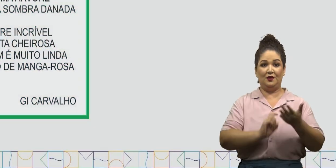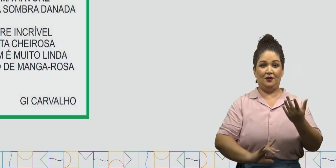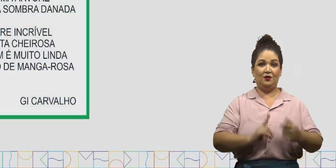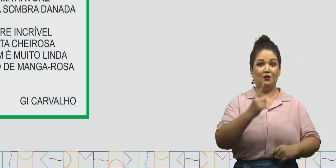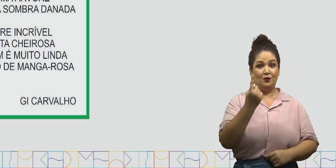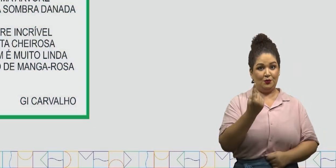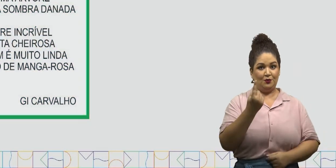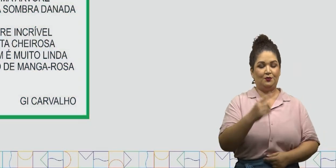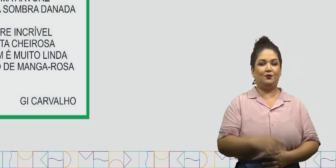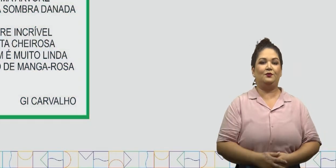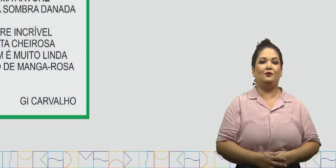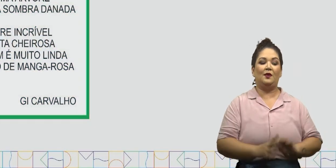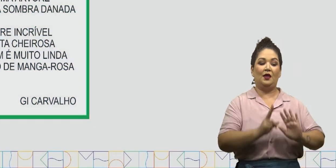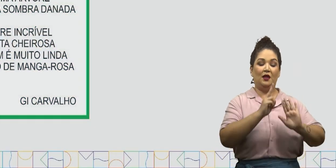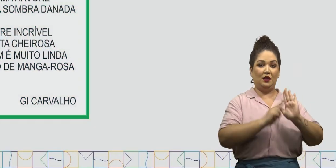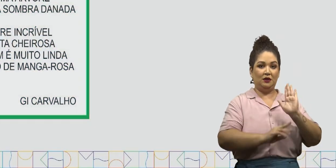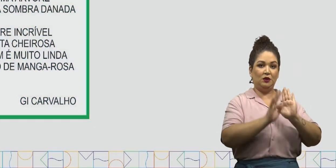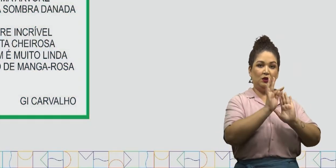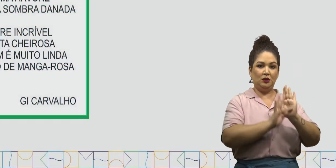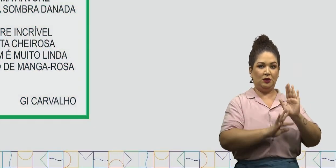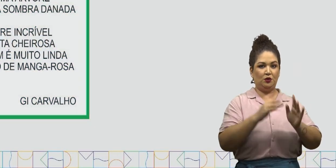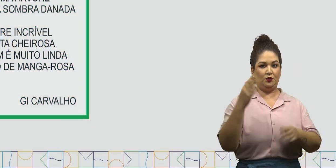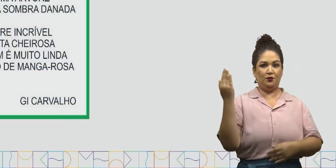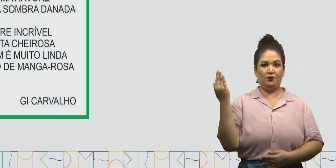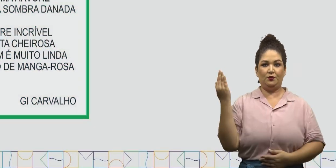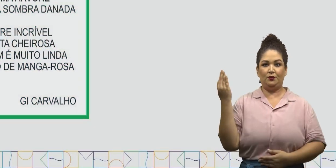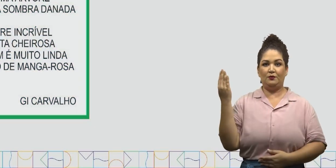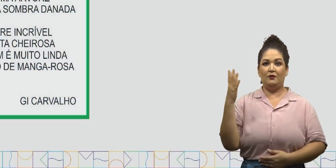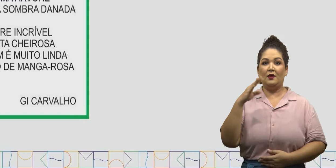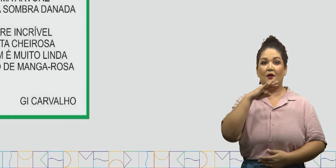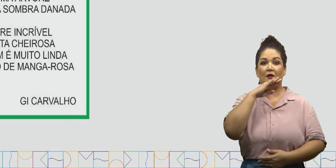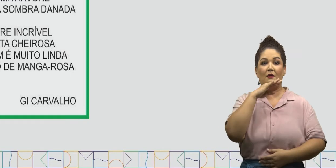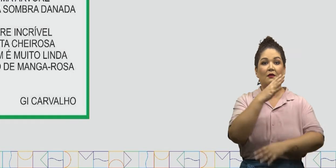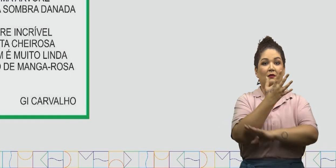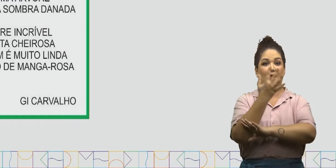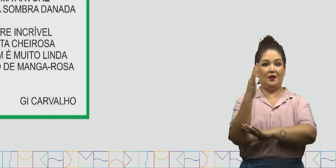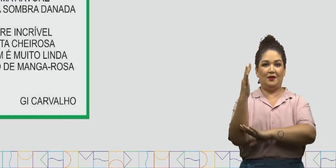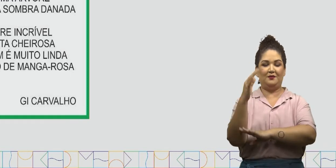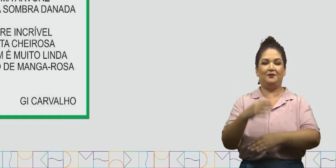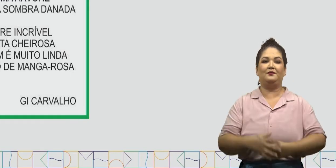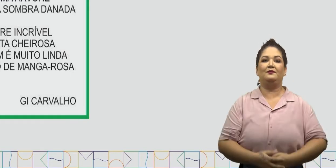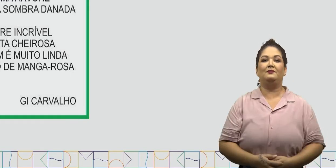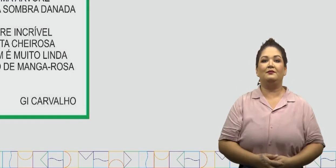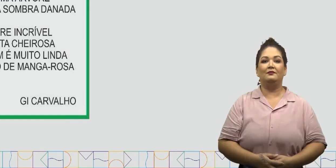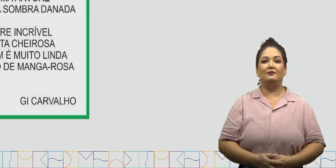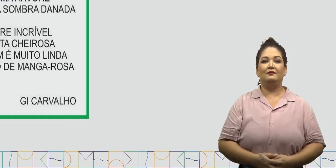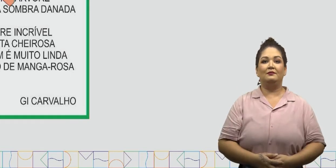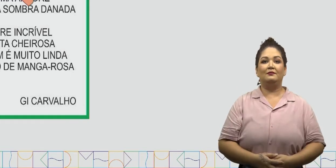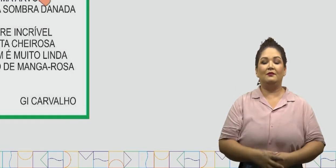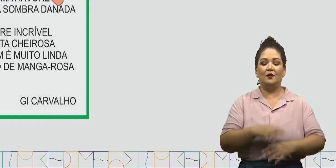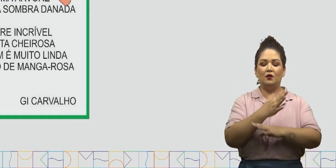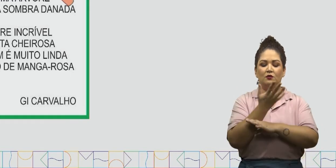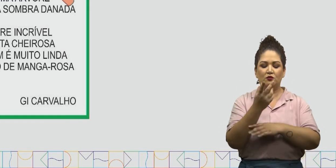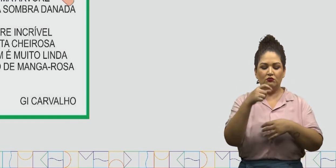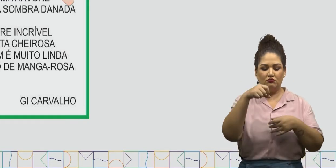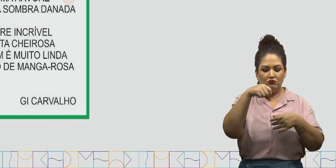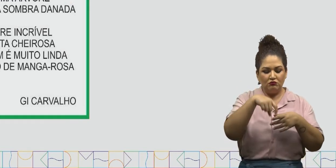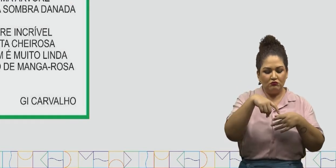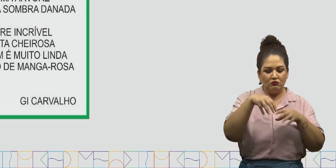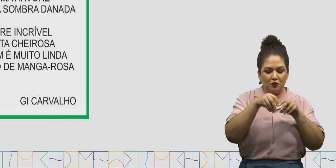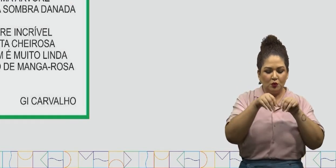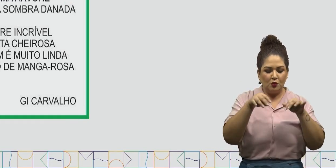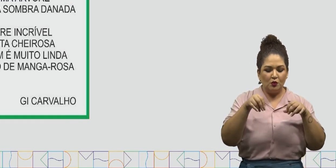Atividade 1. Leia o texto abaixo. A mangueira. Eu plantei uma